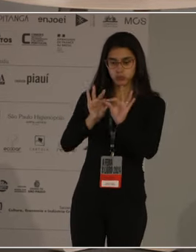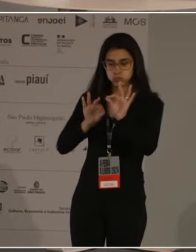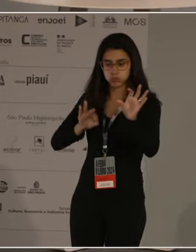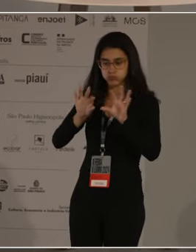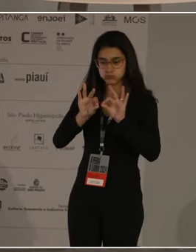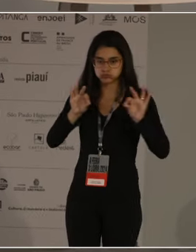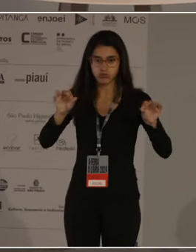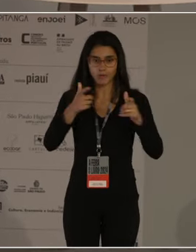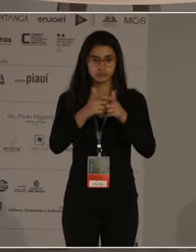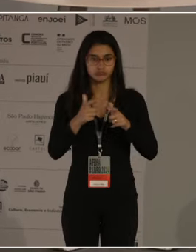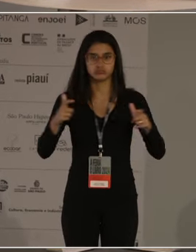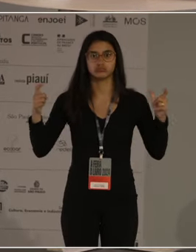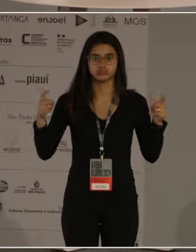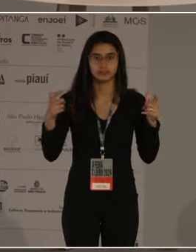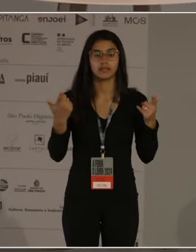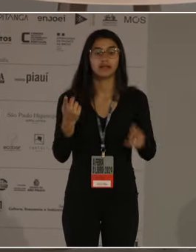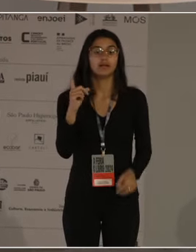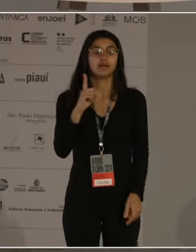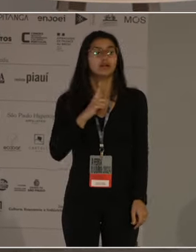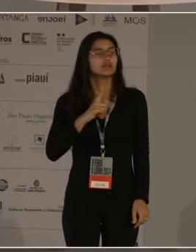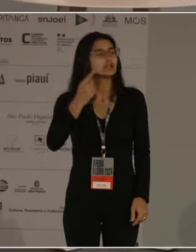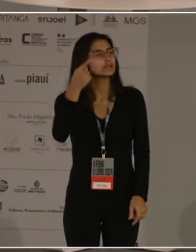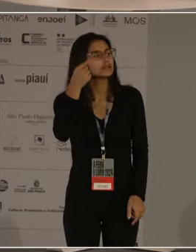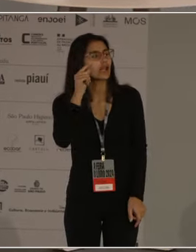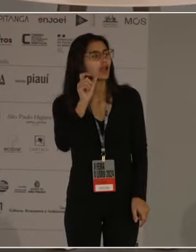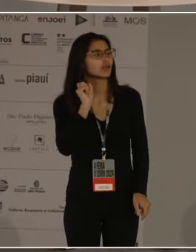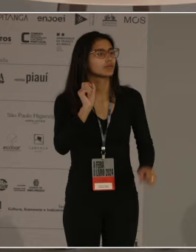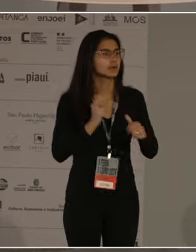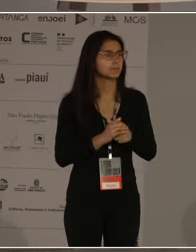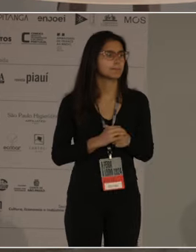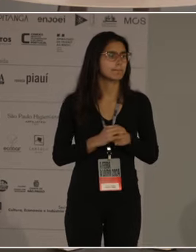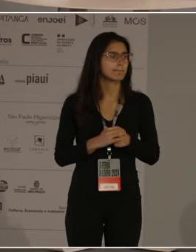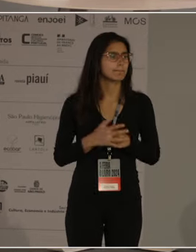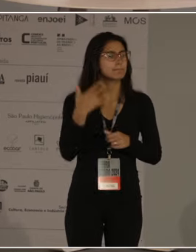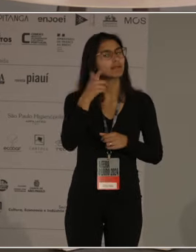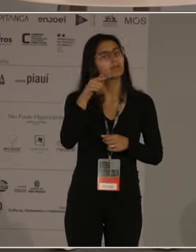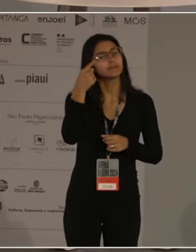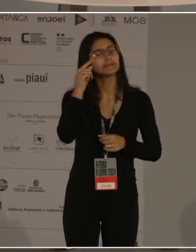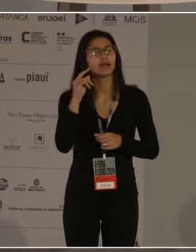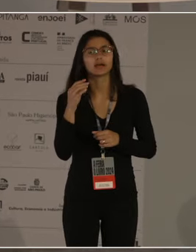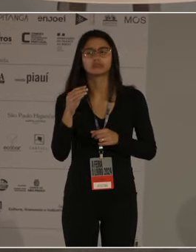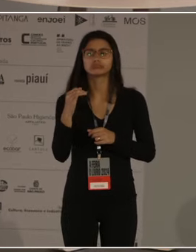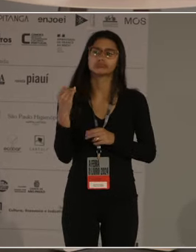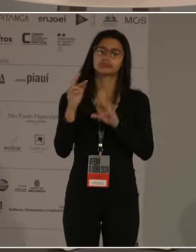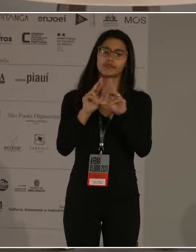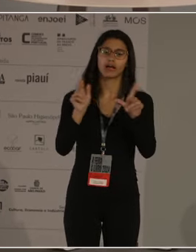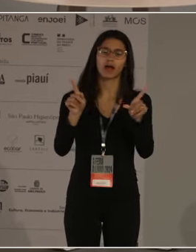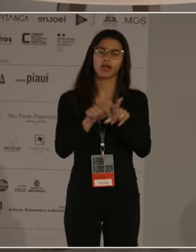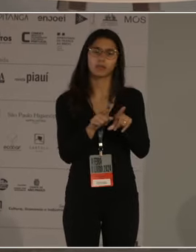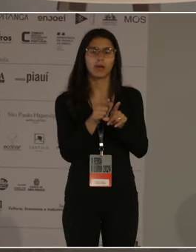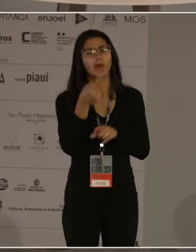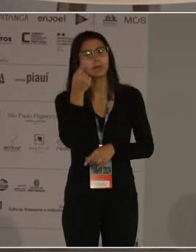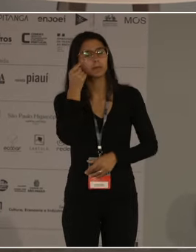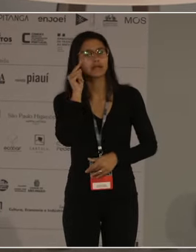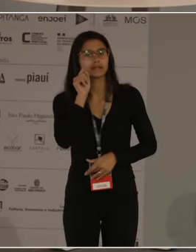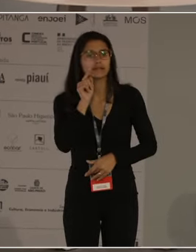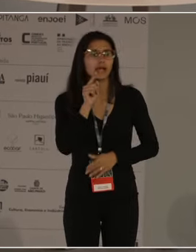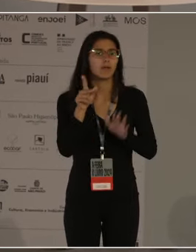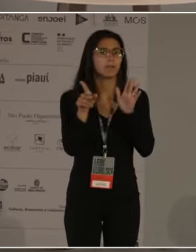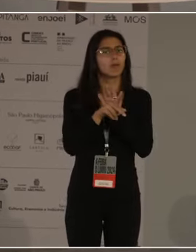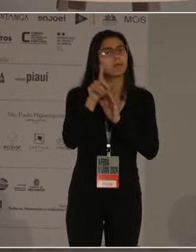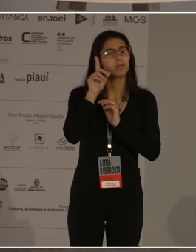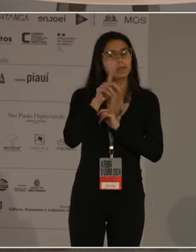grande, ela tinha essa ideia que o Edu mencionou, que é uma ideia importada também, né? Uma ideia